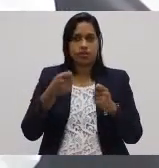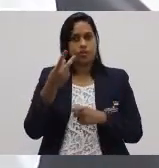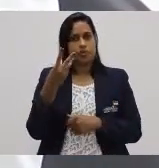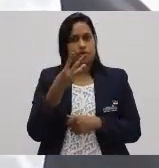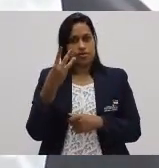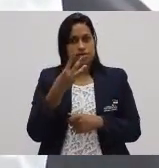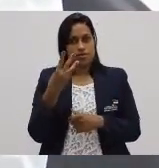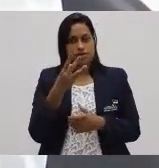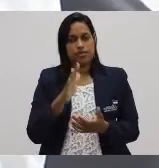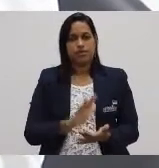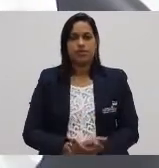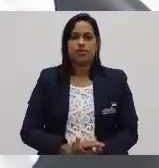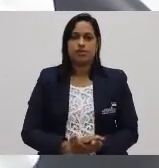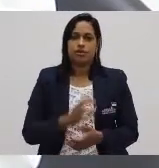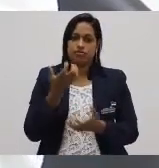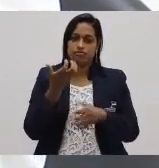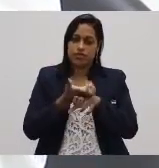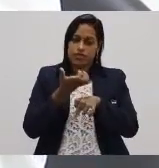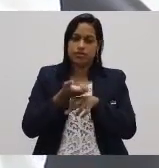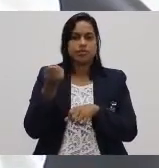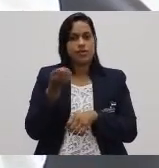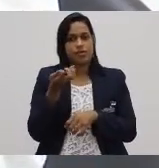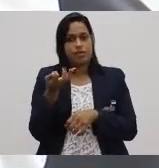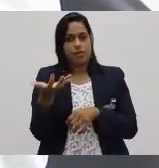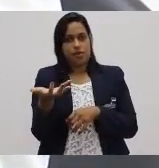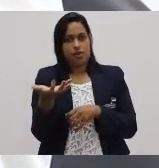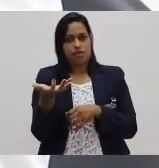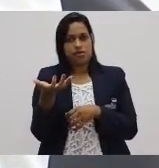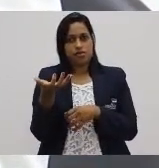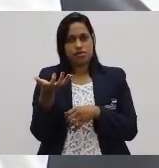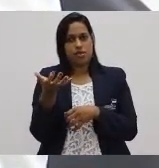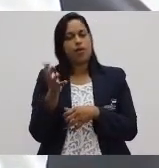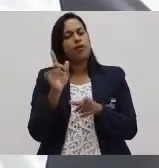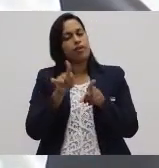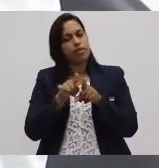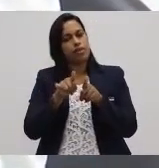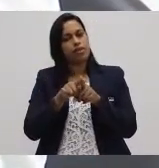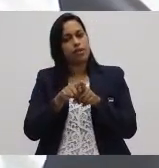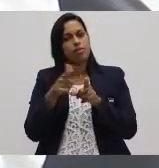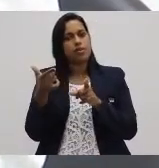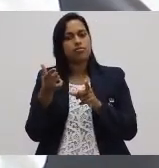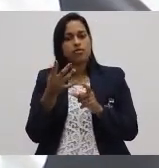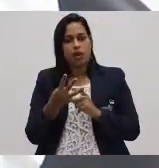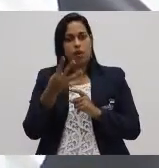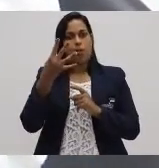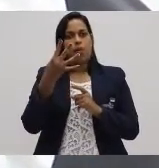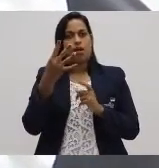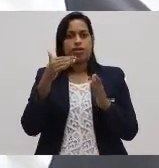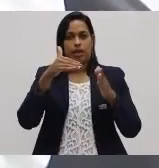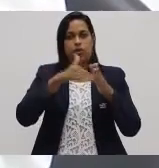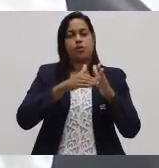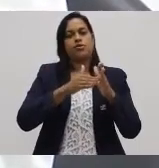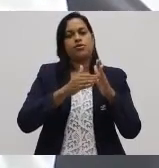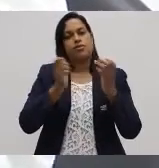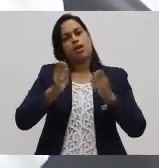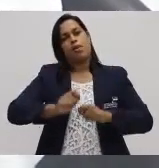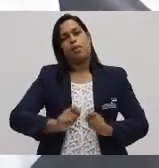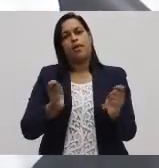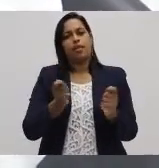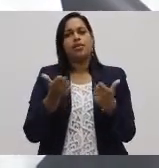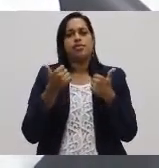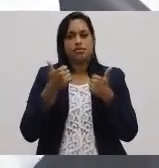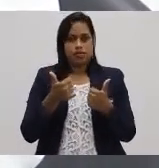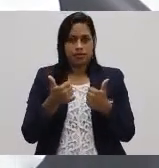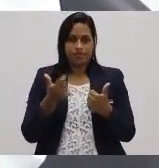terceira competência da disciplina de produção. E nós logo nos encontraremos para falarmos sobre a quarta e última competência